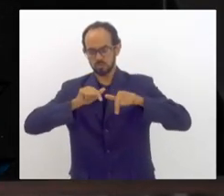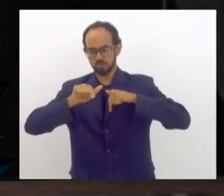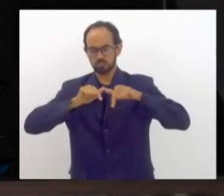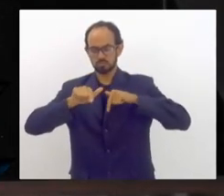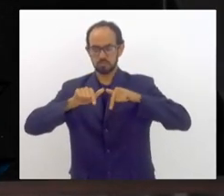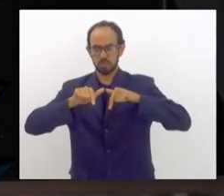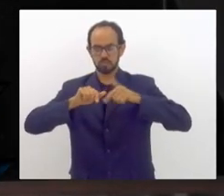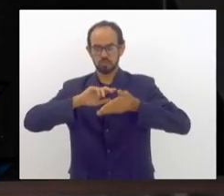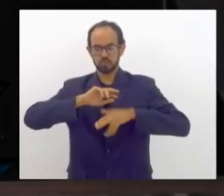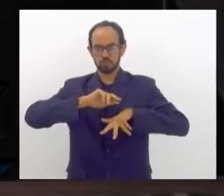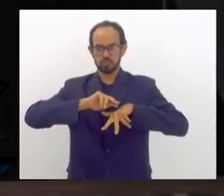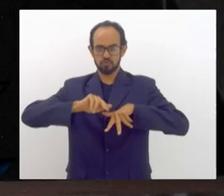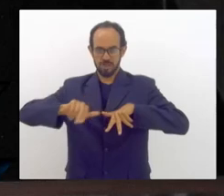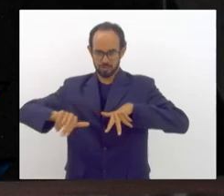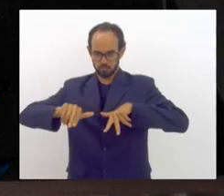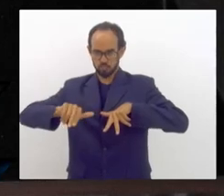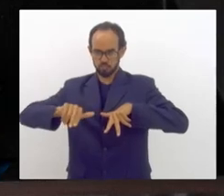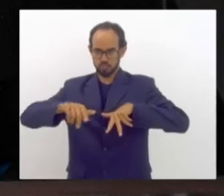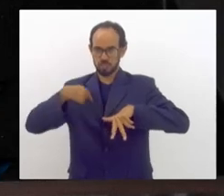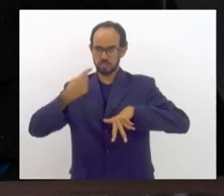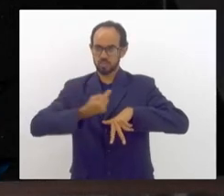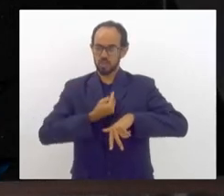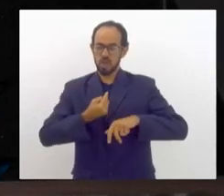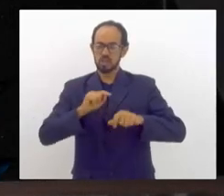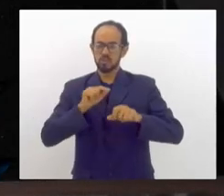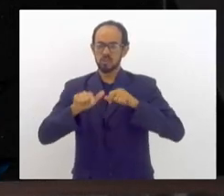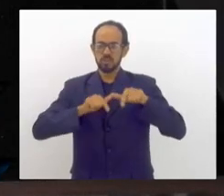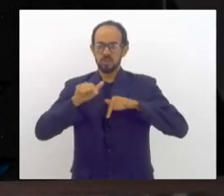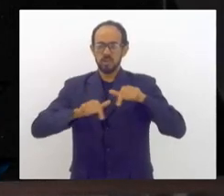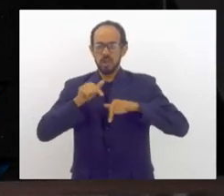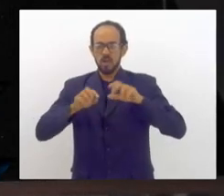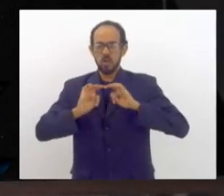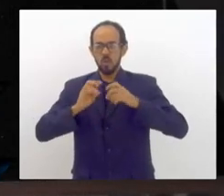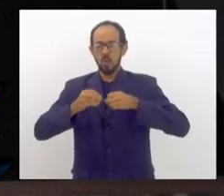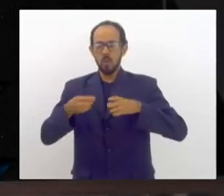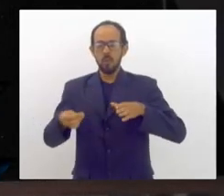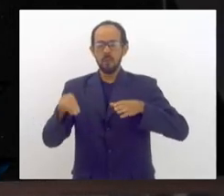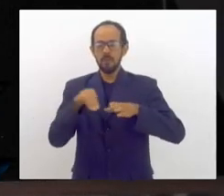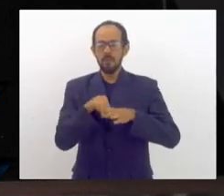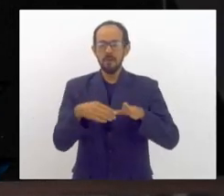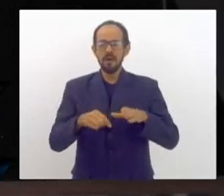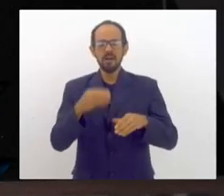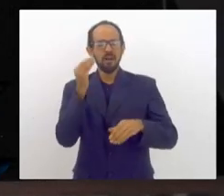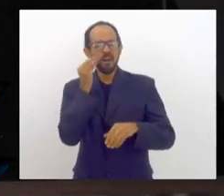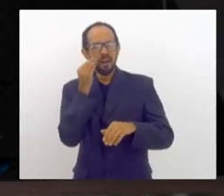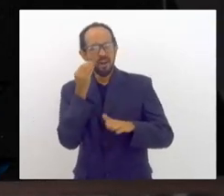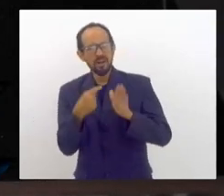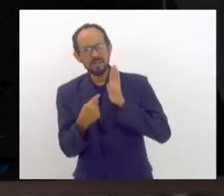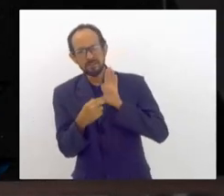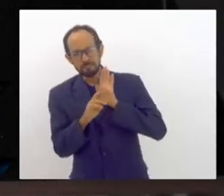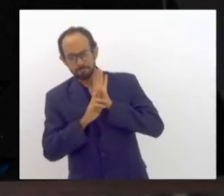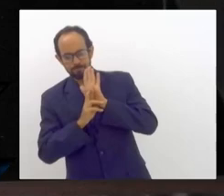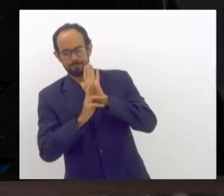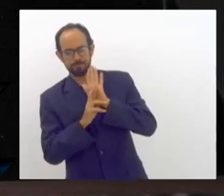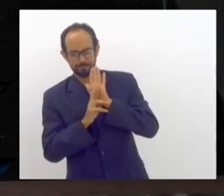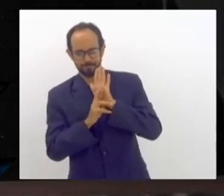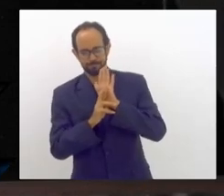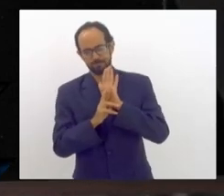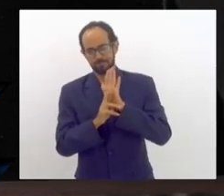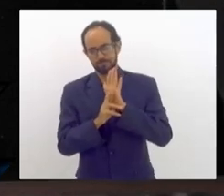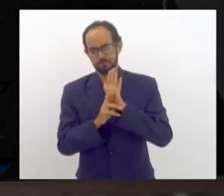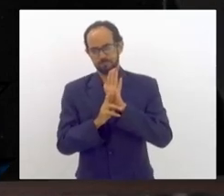plural. Nós vamos trabalhar com todos os membros, buscando dar representatividade e respeitando